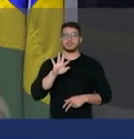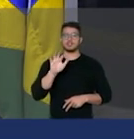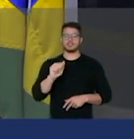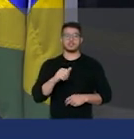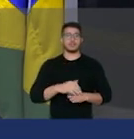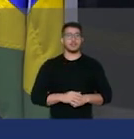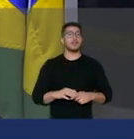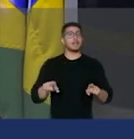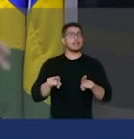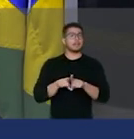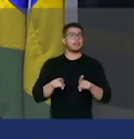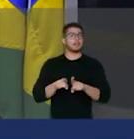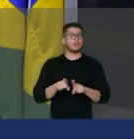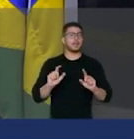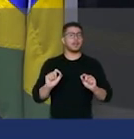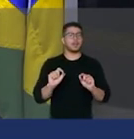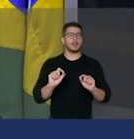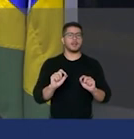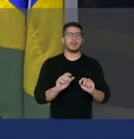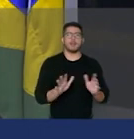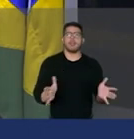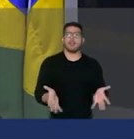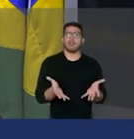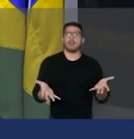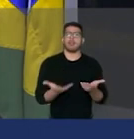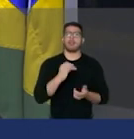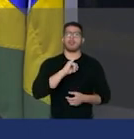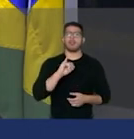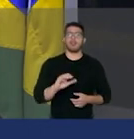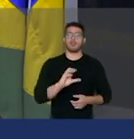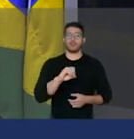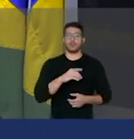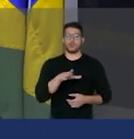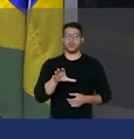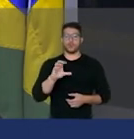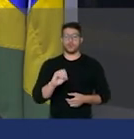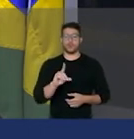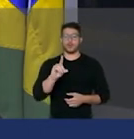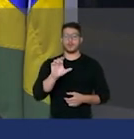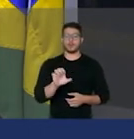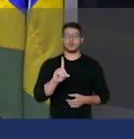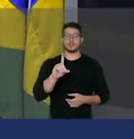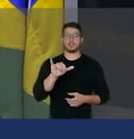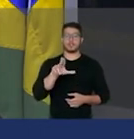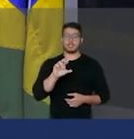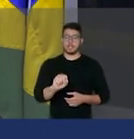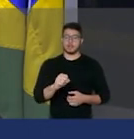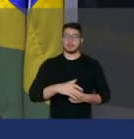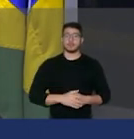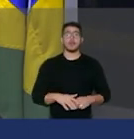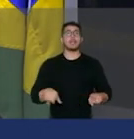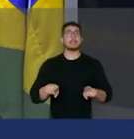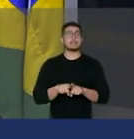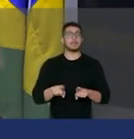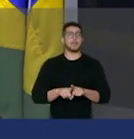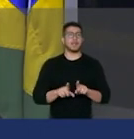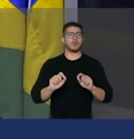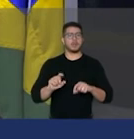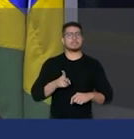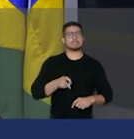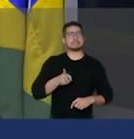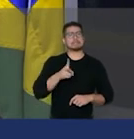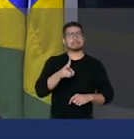e que é conhecido por ser um grande militante inclusive foi um militante aqui quanto o voto impresso